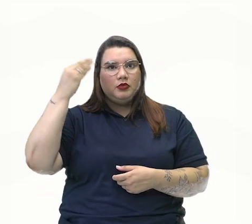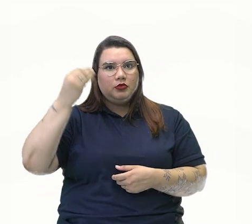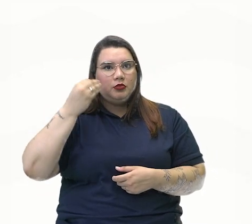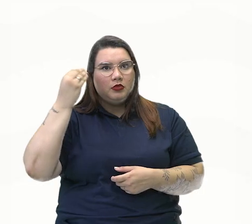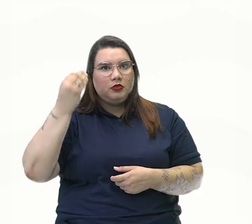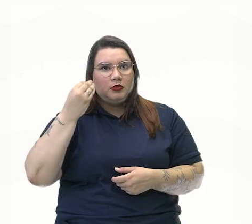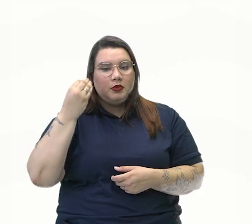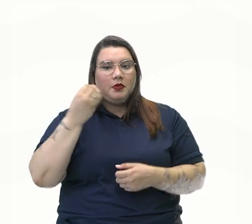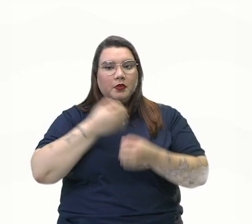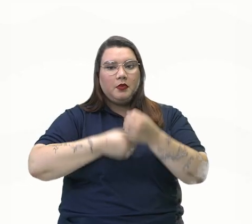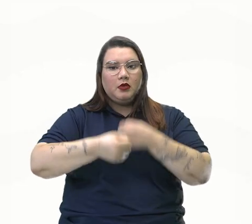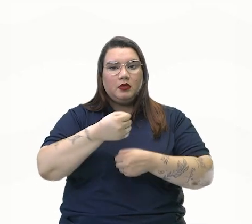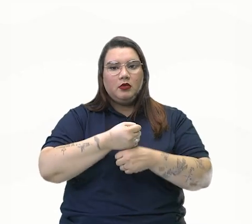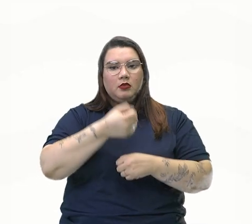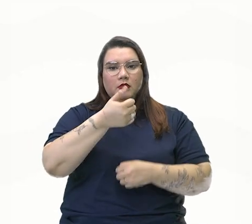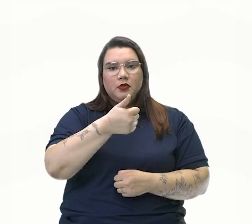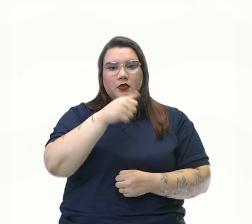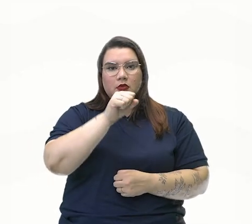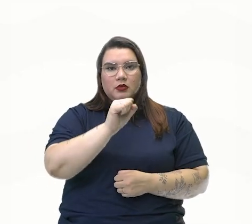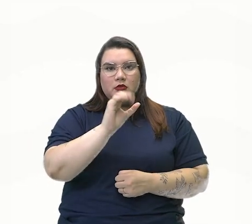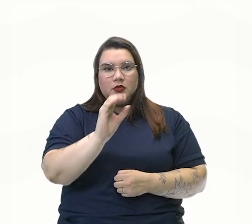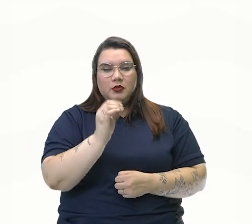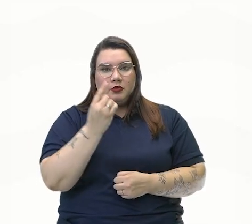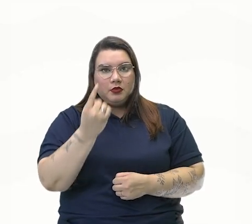realizou em